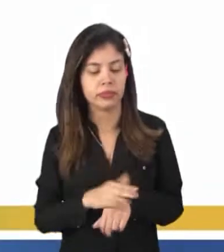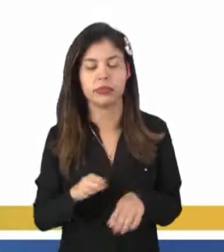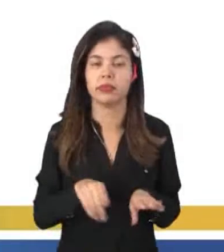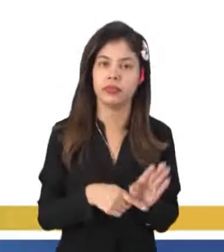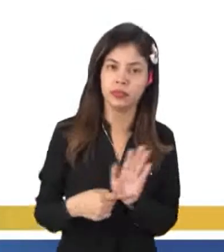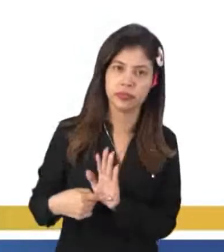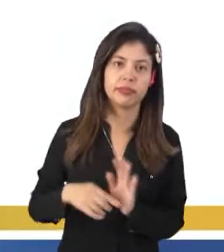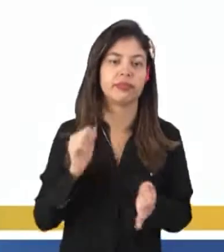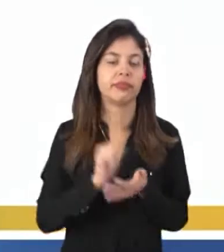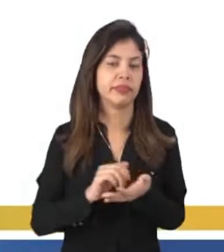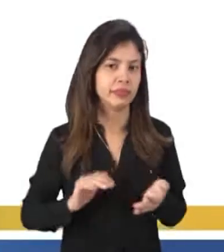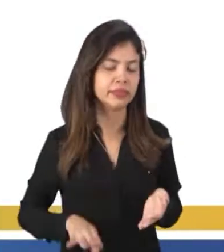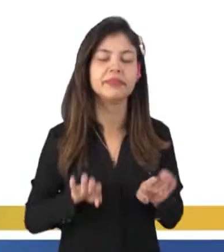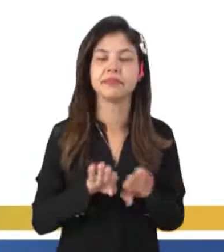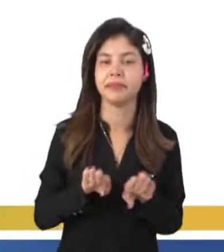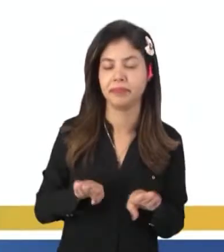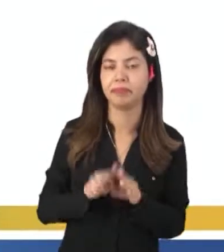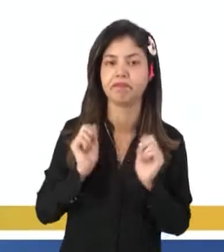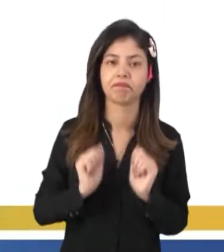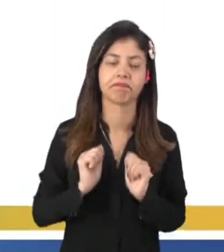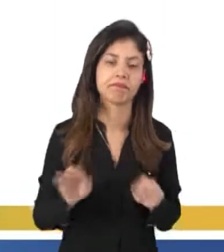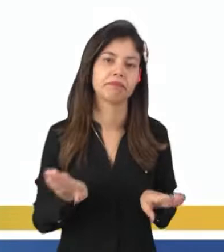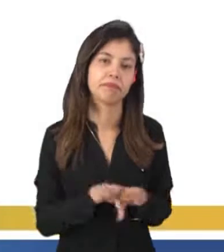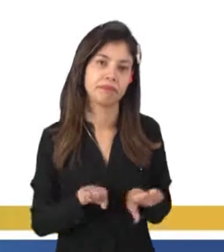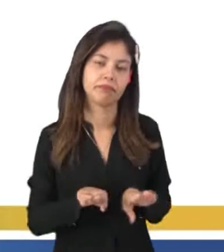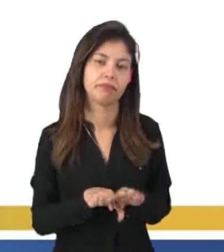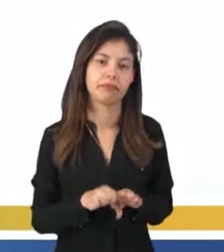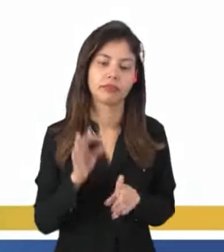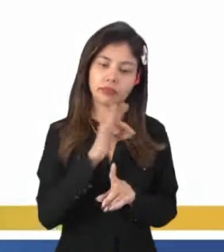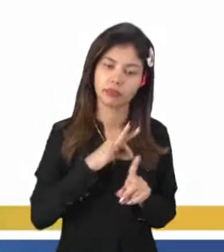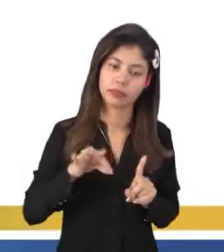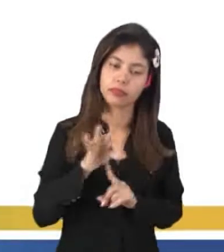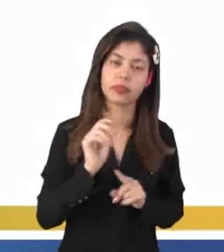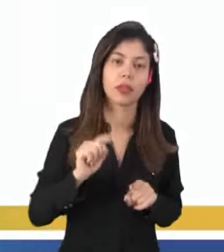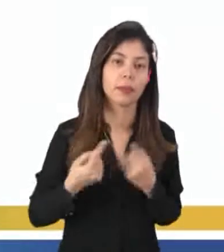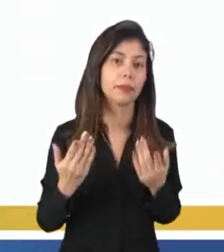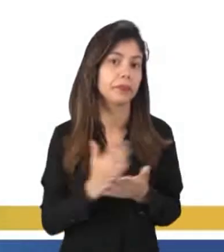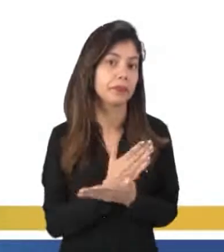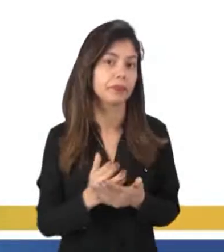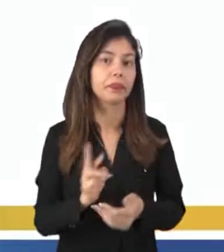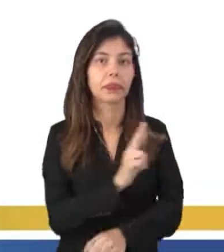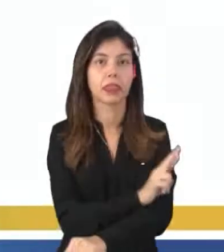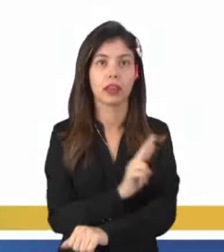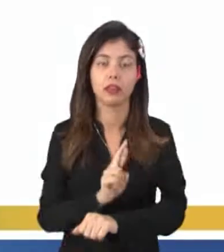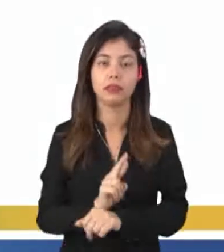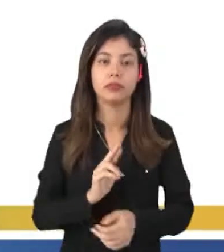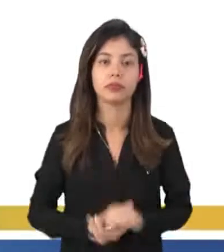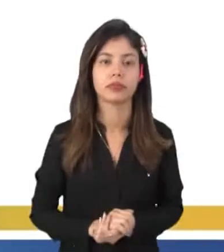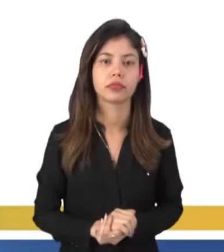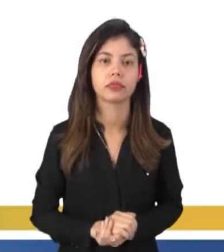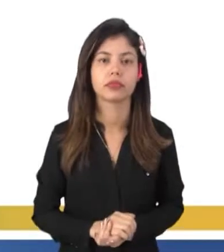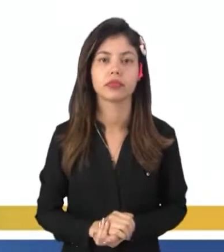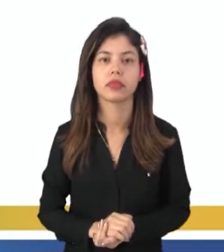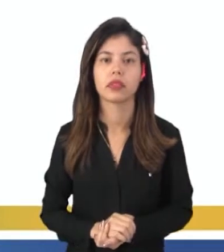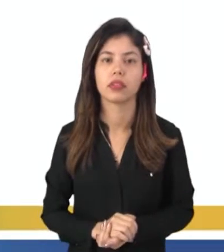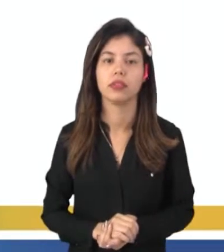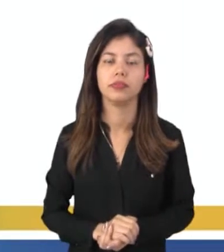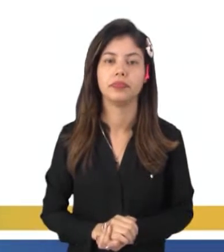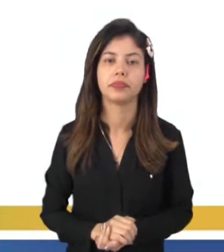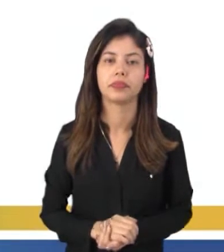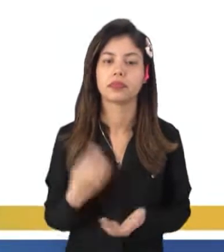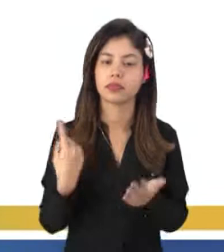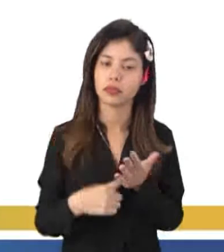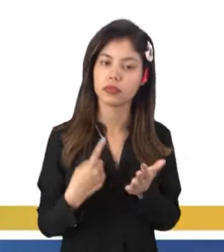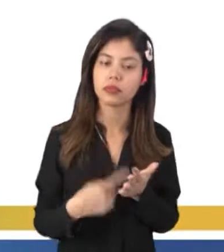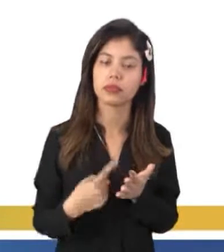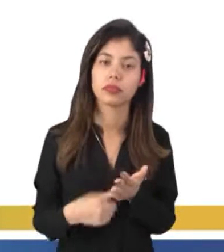de atividades que pode ser até considerada espiritual, mas algumas religiões aqui que a gente